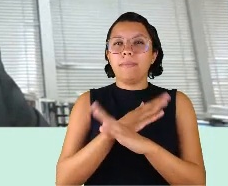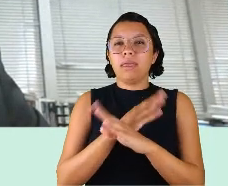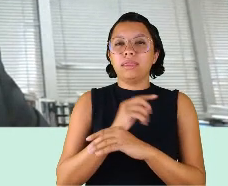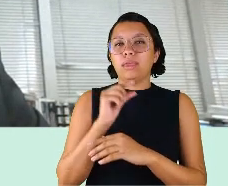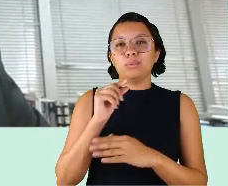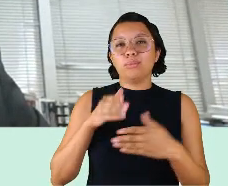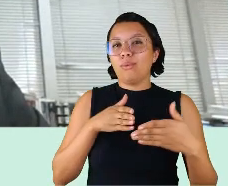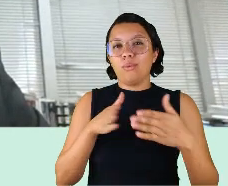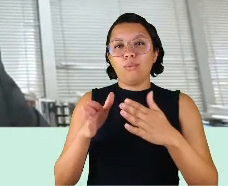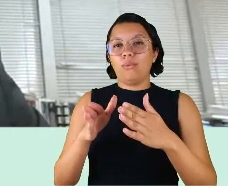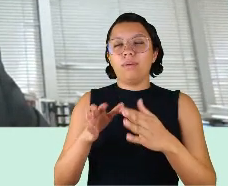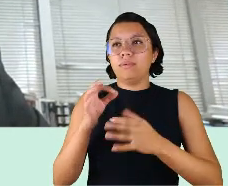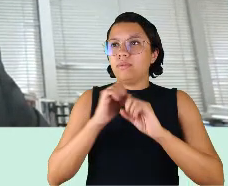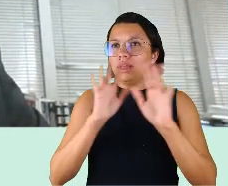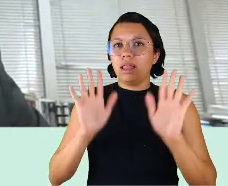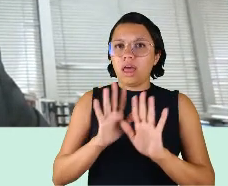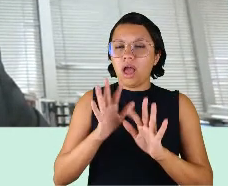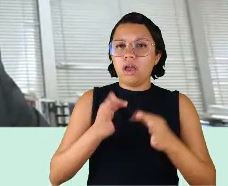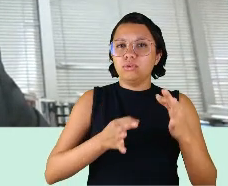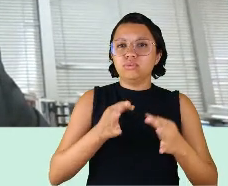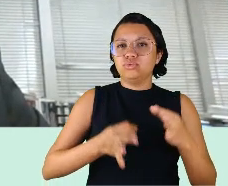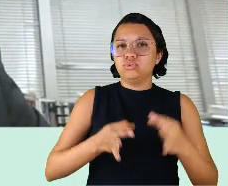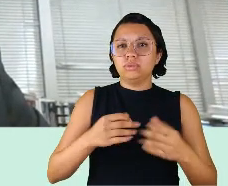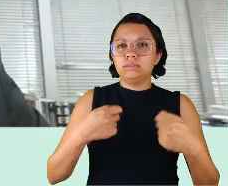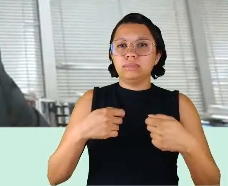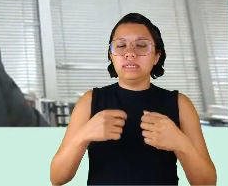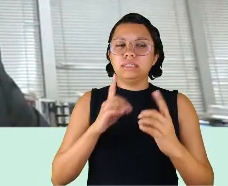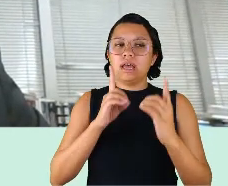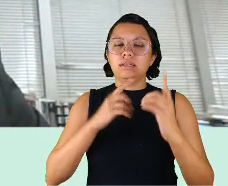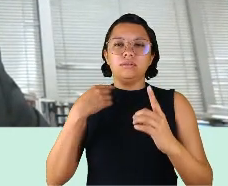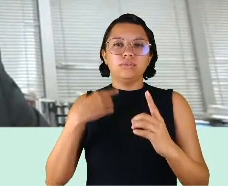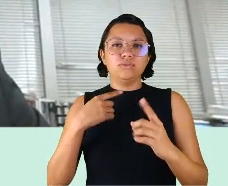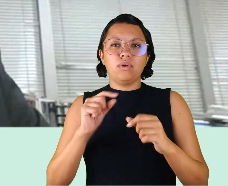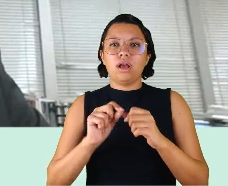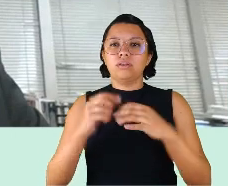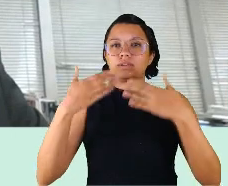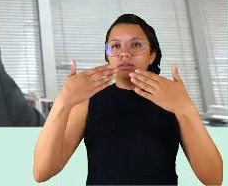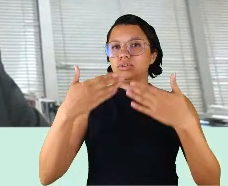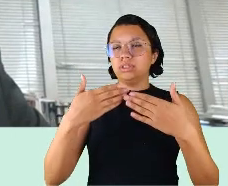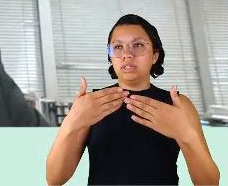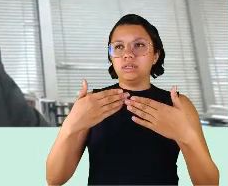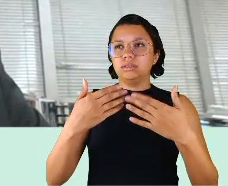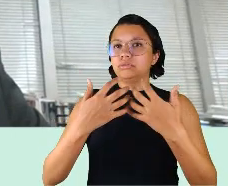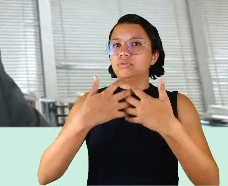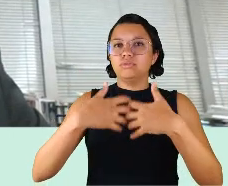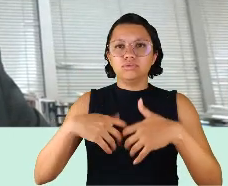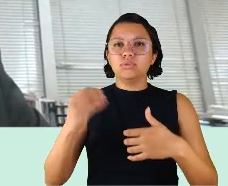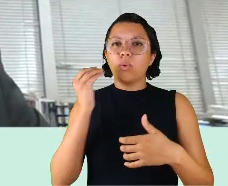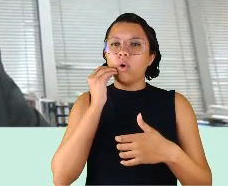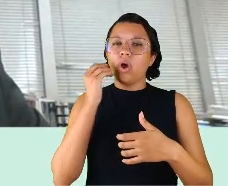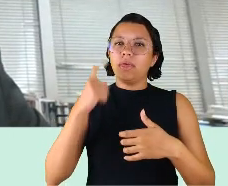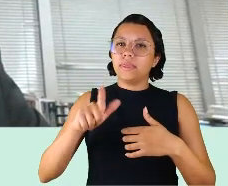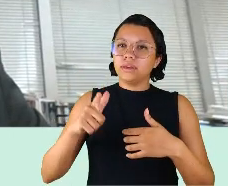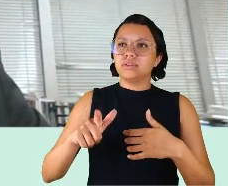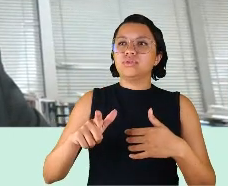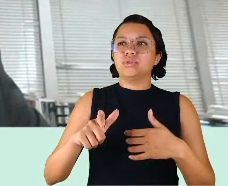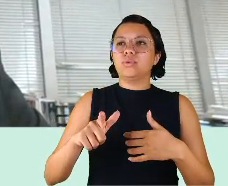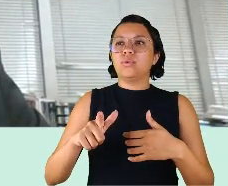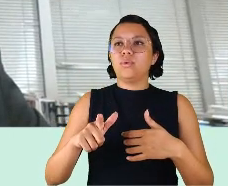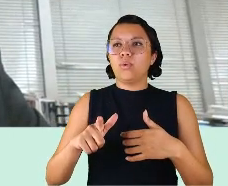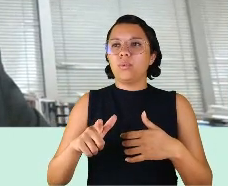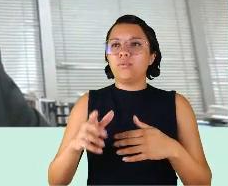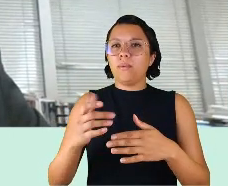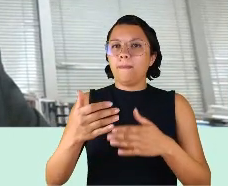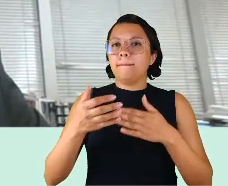né? É claro que o juiz tem que atender o advogado, que ele tem que fazer audiência, que não deu certo, você tenta de novo, vamos tentar outra já, pega o